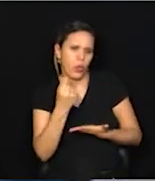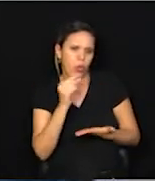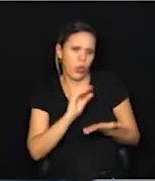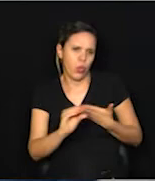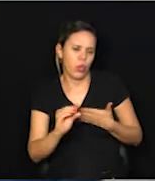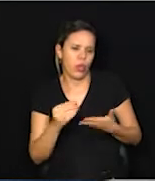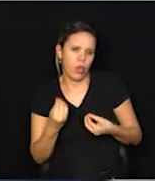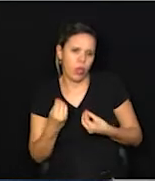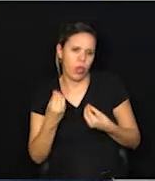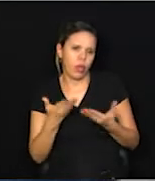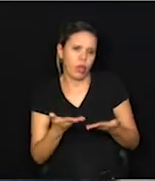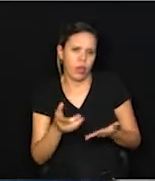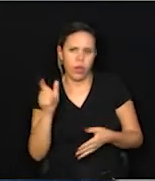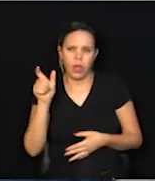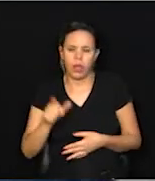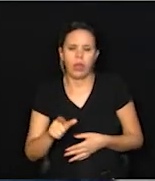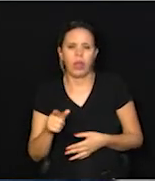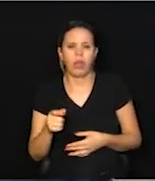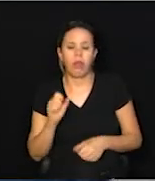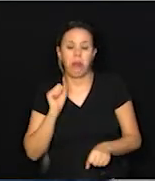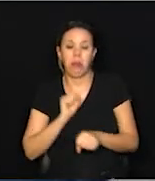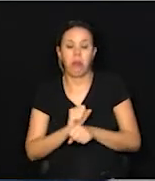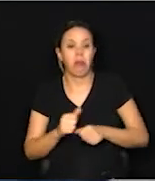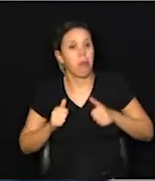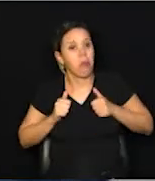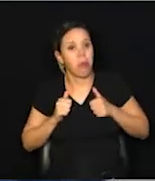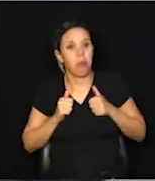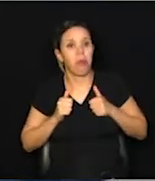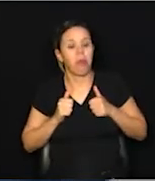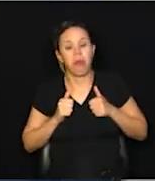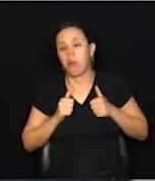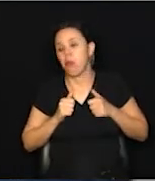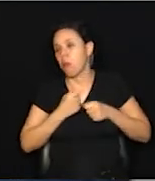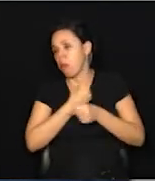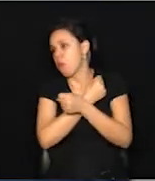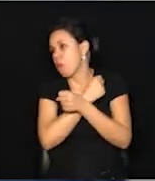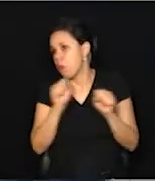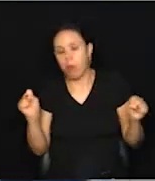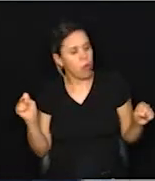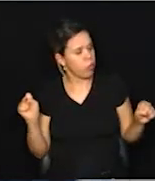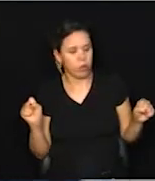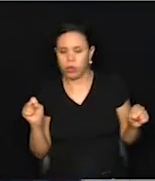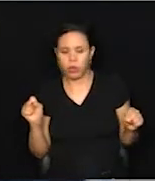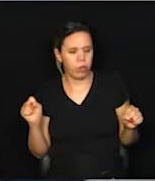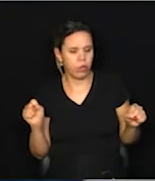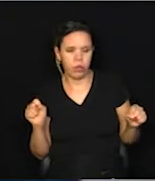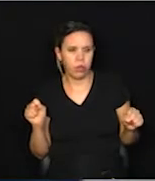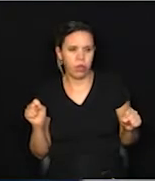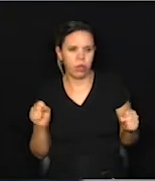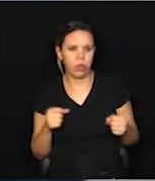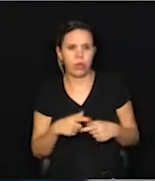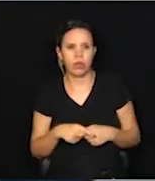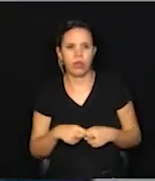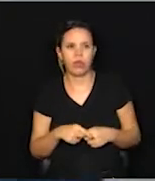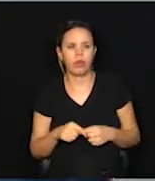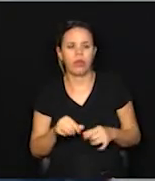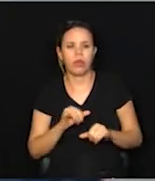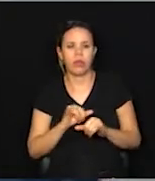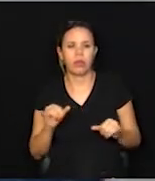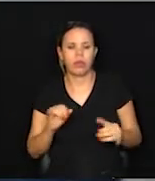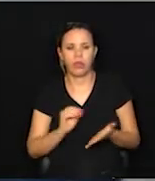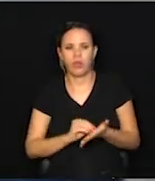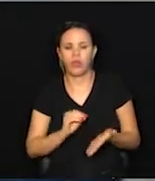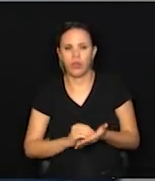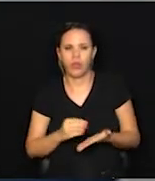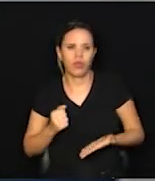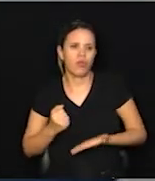ser dada para quem está parado. É impossível isso daí ser... Então, tem uma contrapropaganda, falta de ajuda